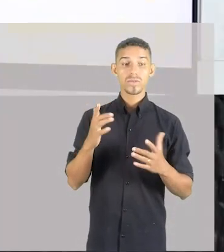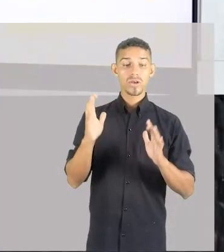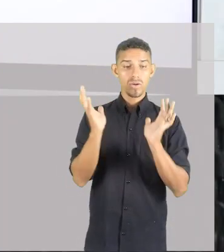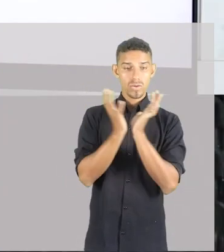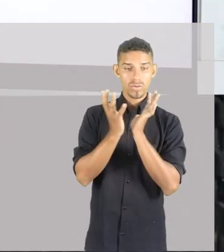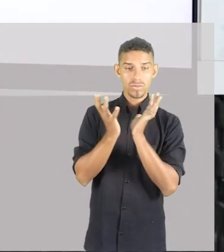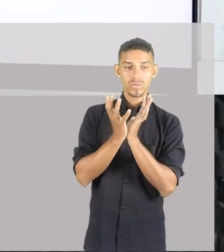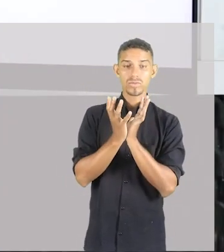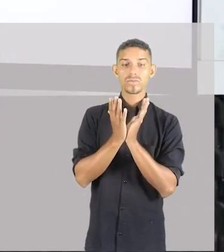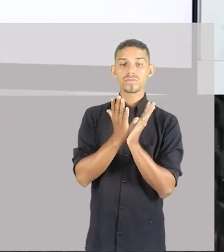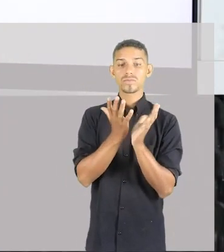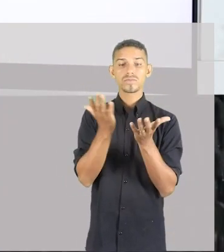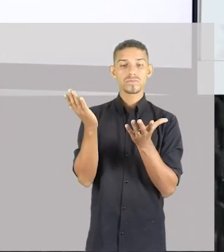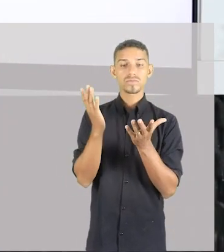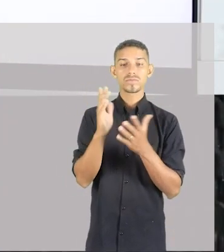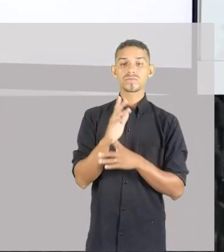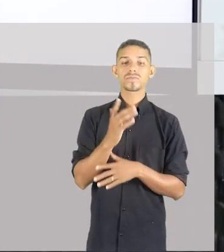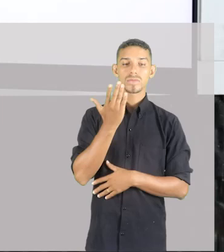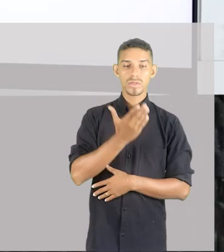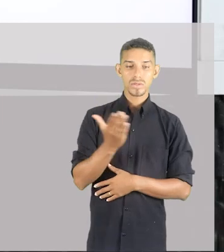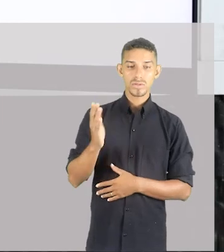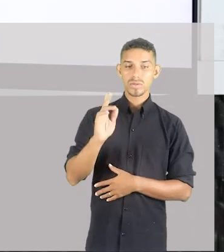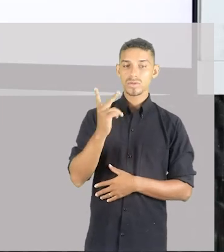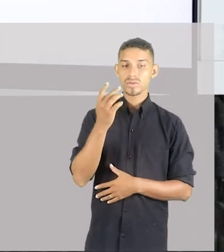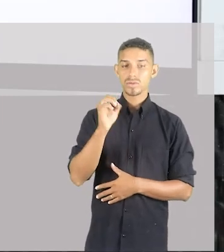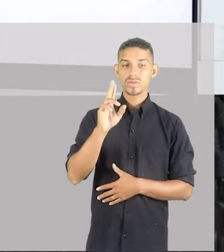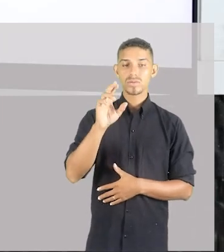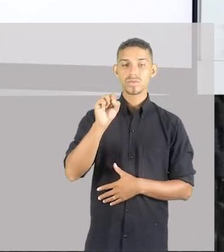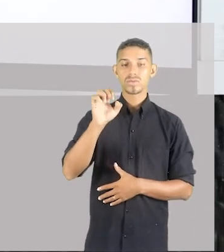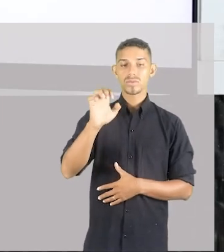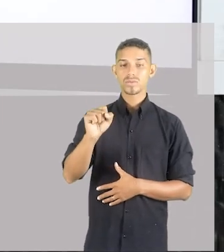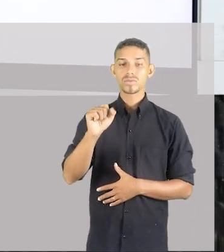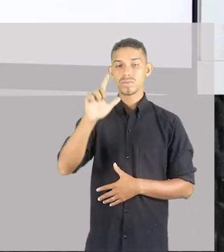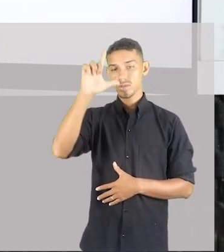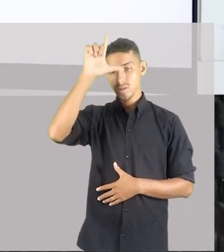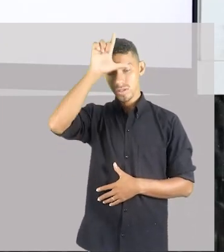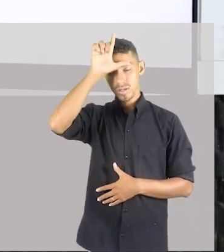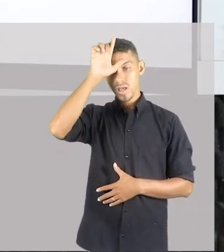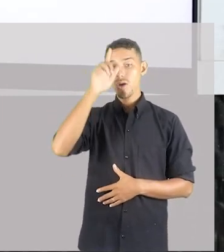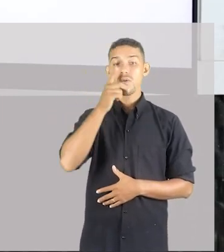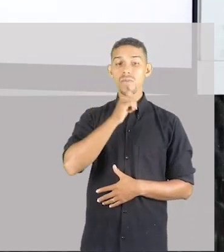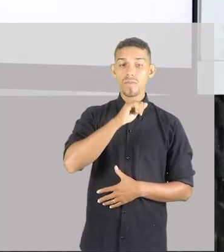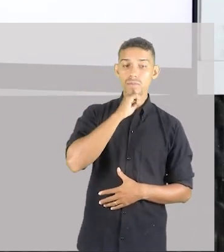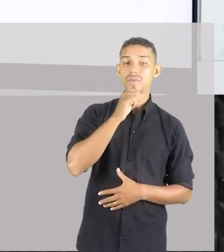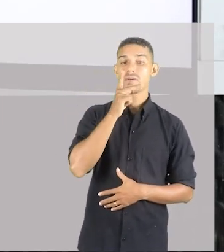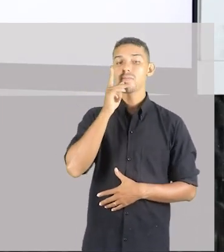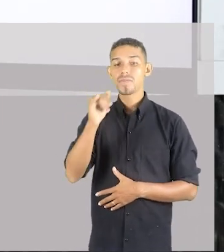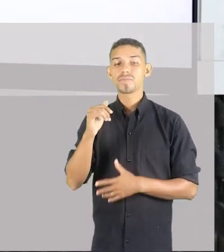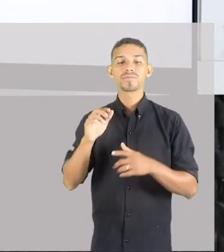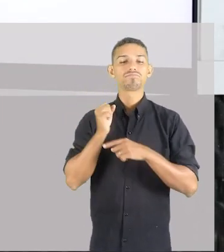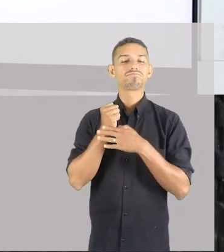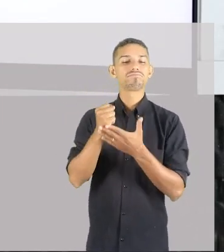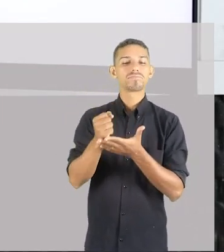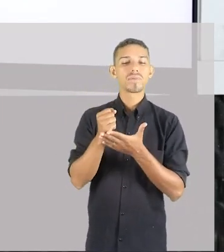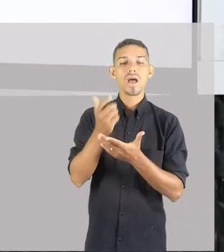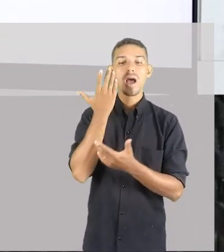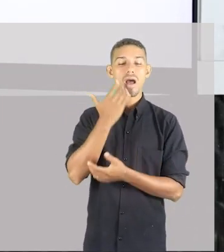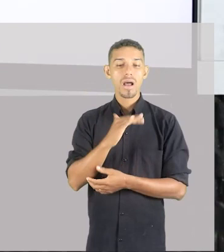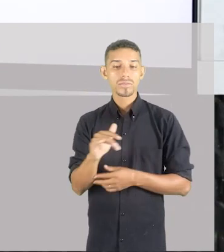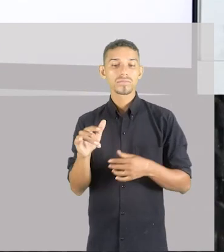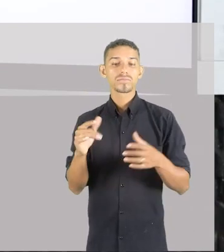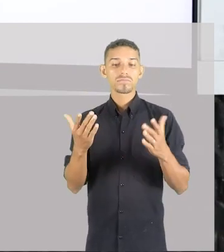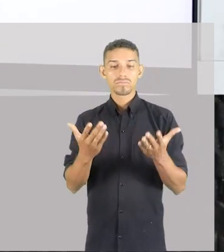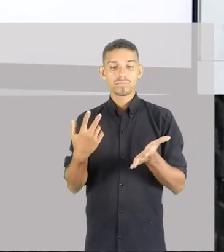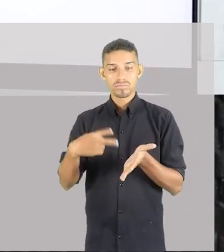conhecidos como houses as houses são lideradas por mães e pais fornecendo orientação e apoio para as crianças os dançarinos